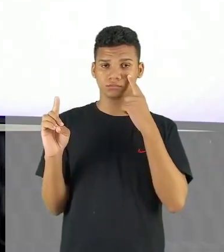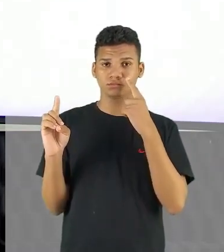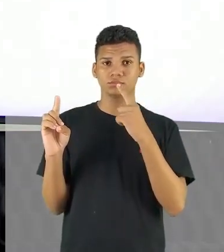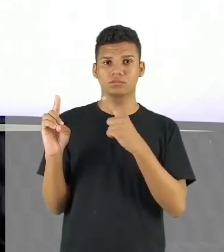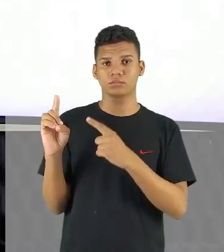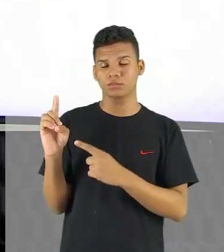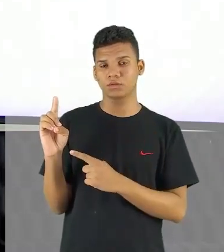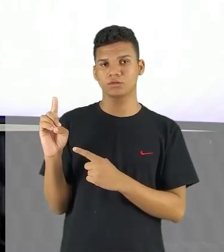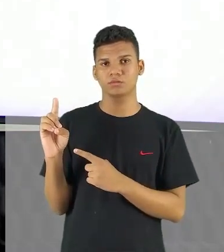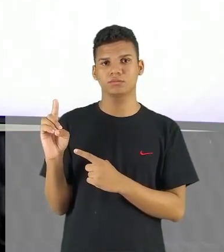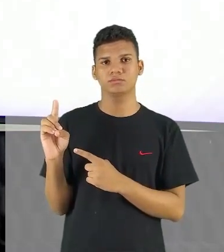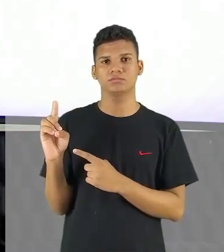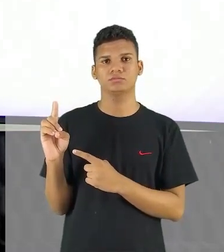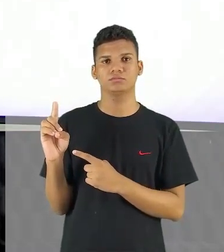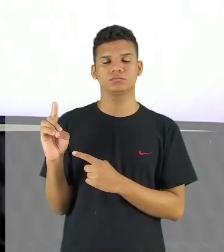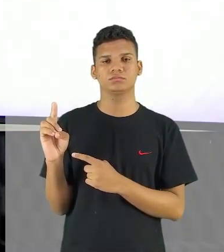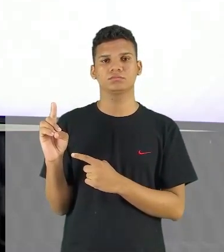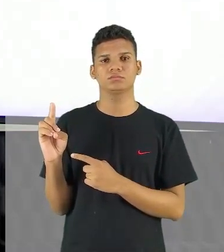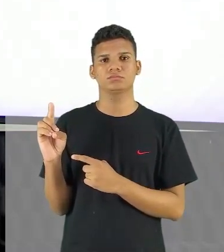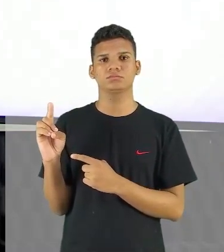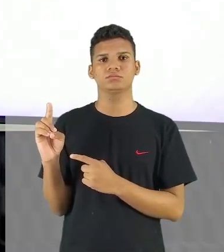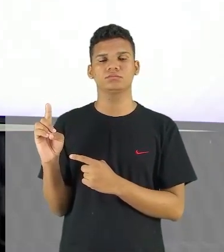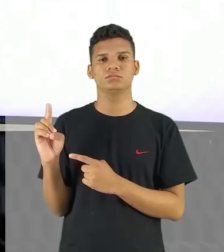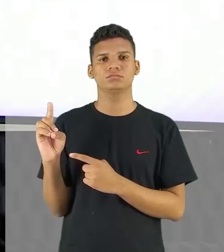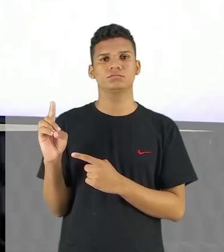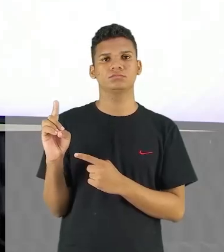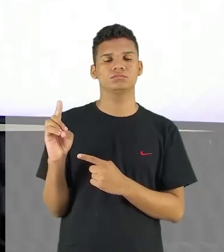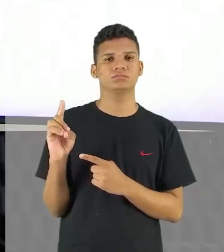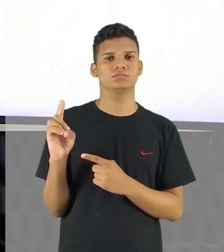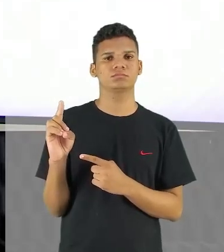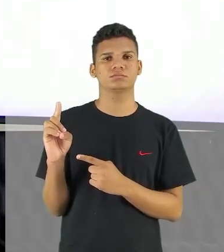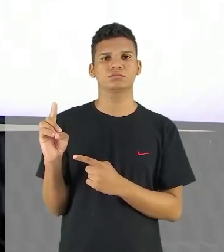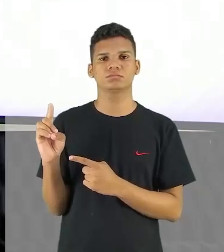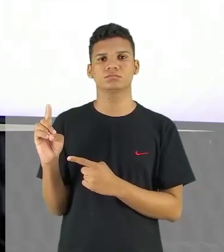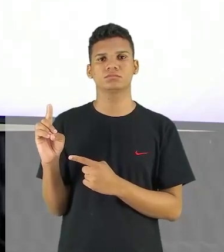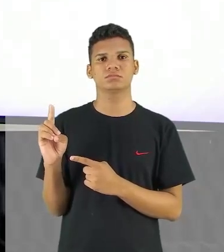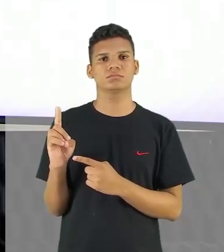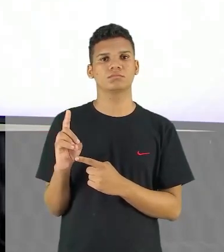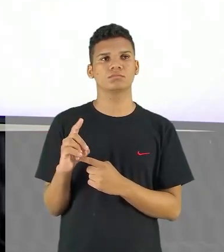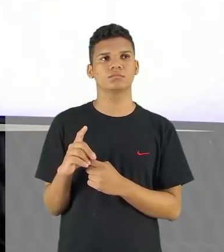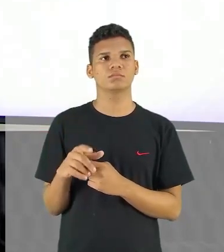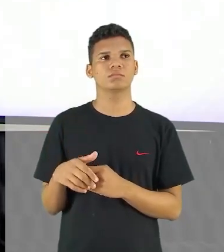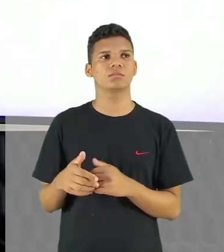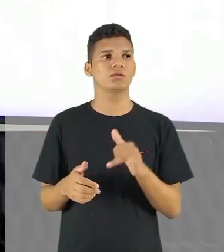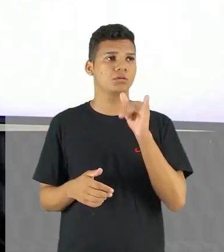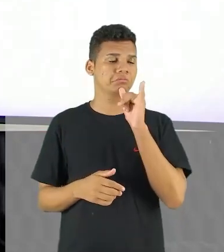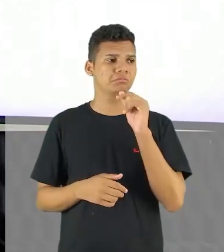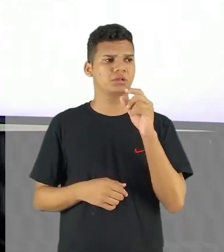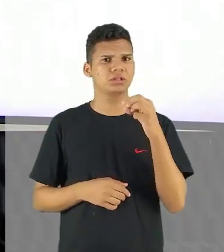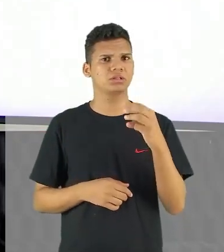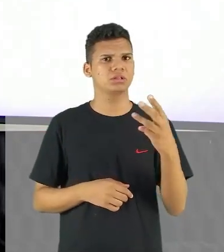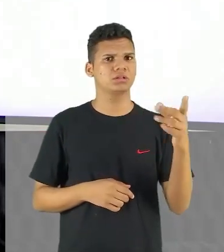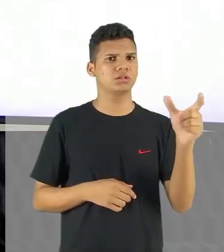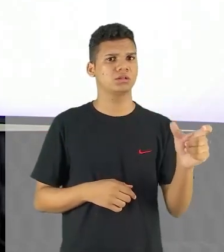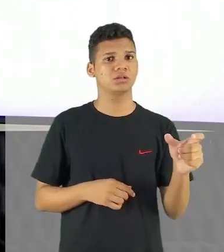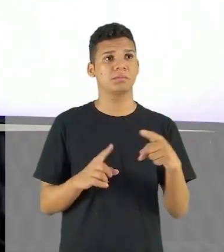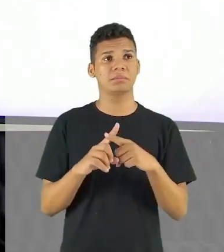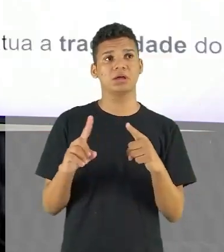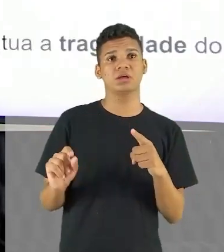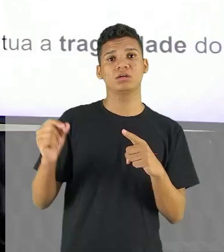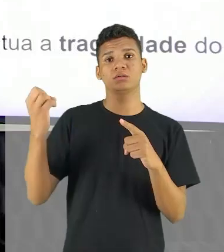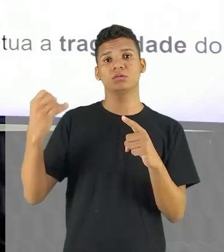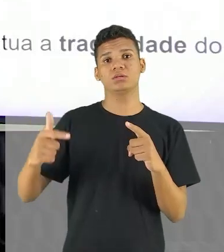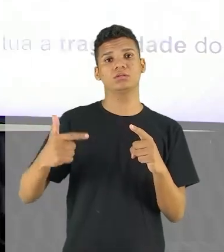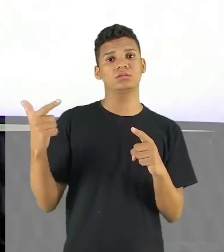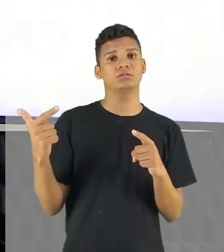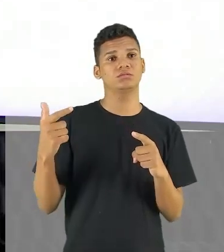terceira pessoa verbal para ilustrar a esperteza do pai. Está em terceira pessoa, aqui está falando de segunda, né?